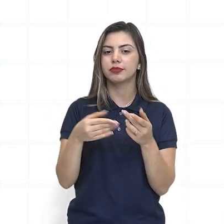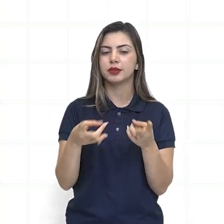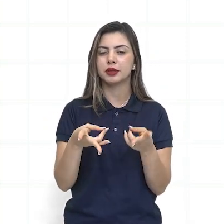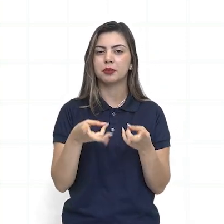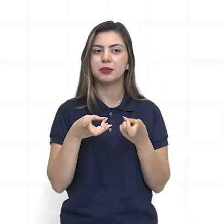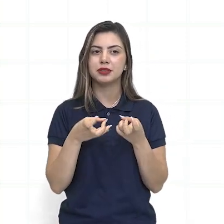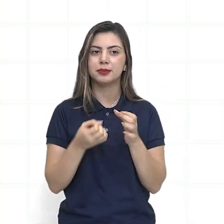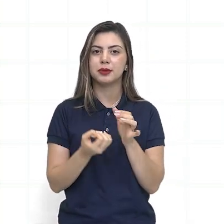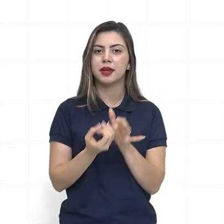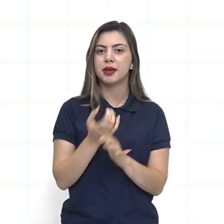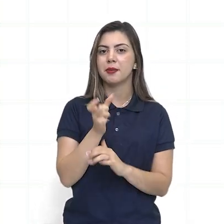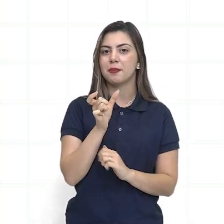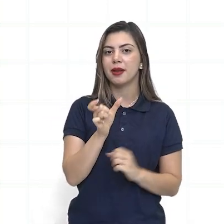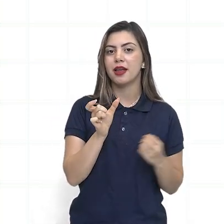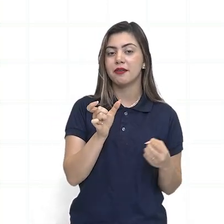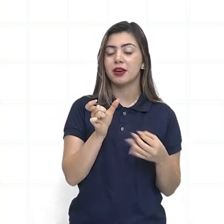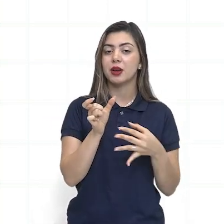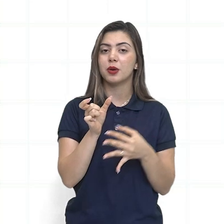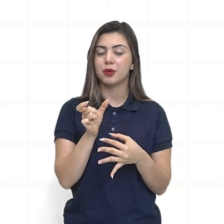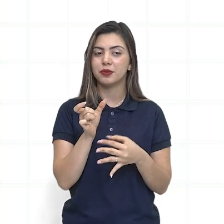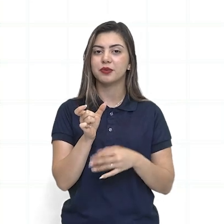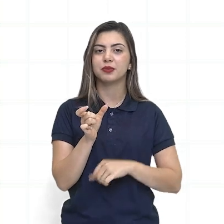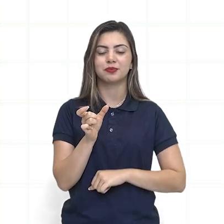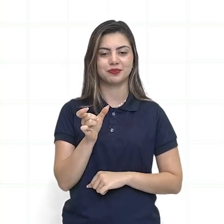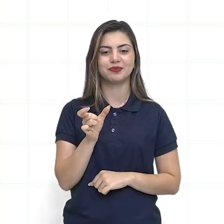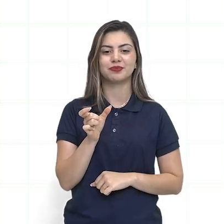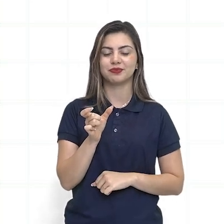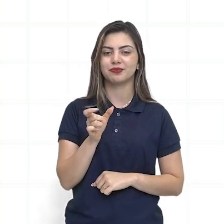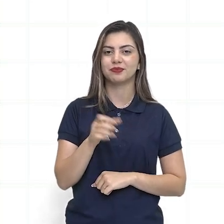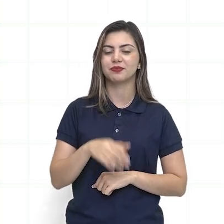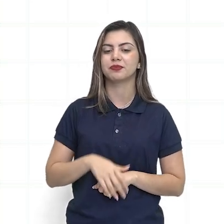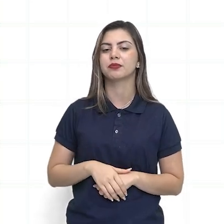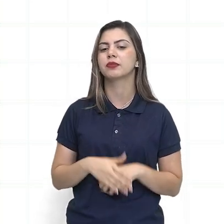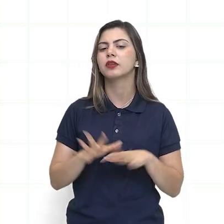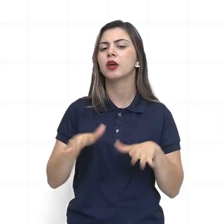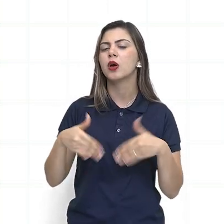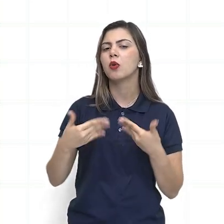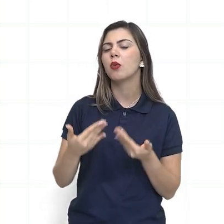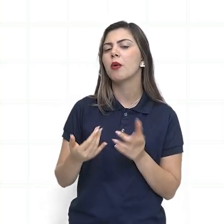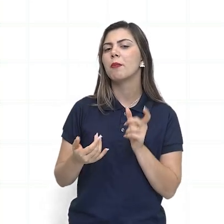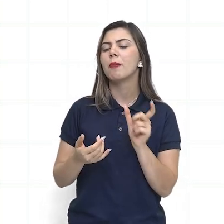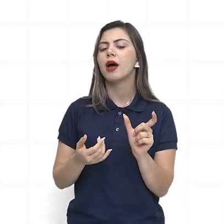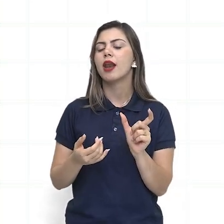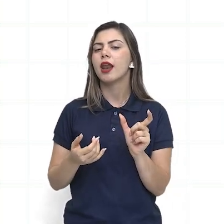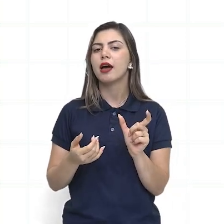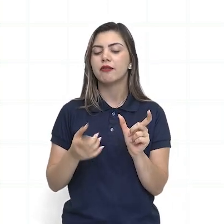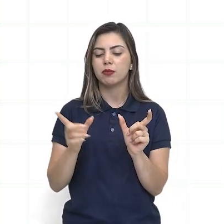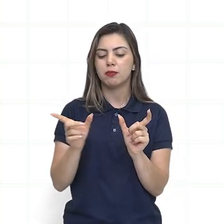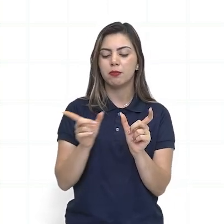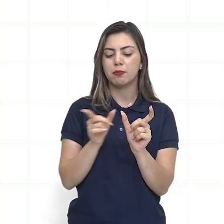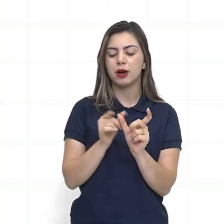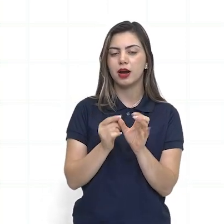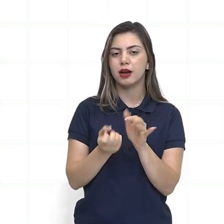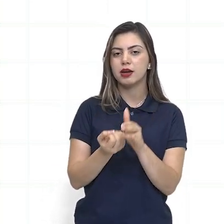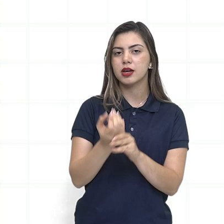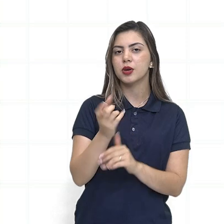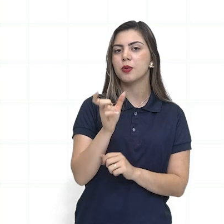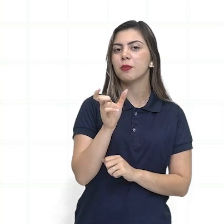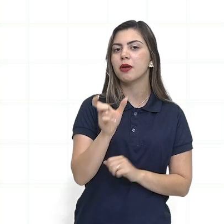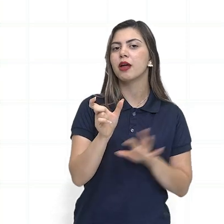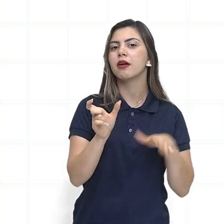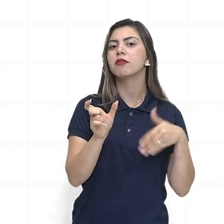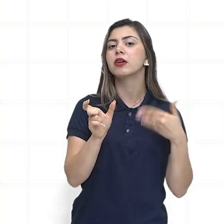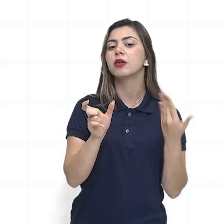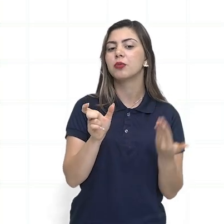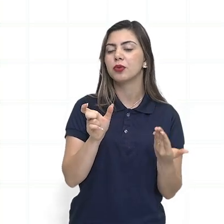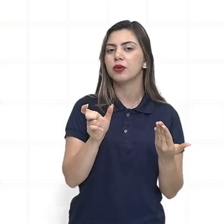consegui constituir, formar uma nova palavra. Então, qual a palavra nova que se formou a